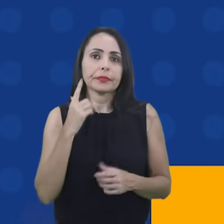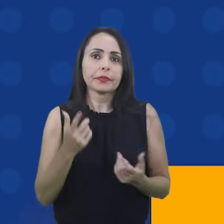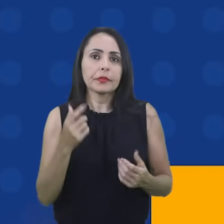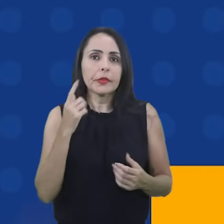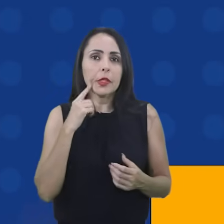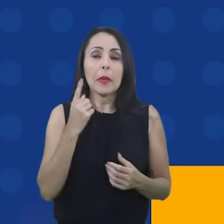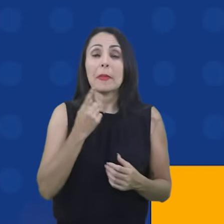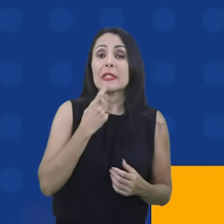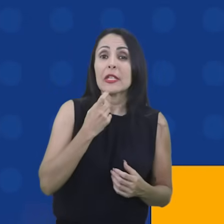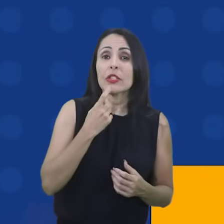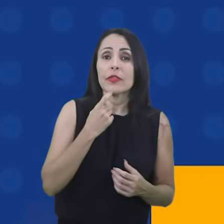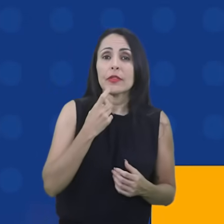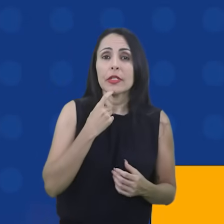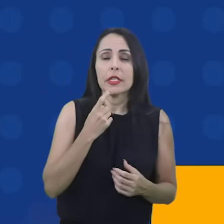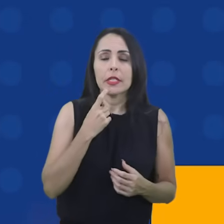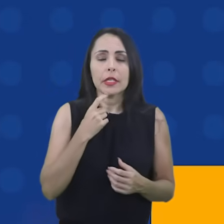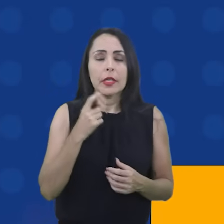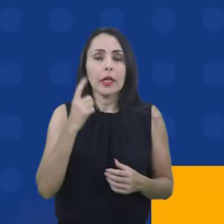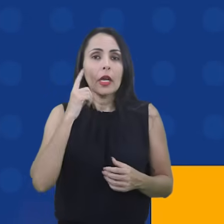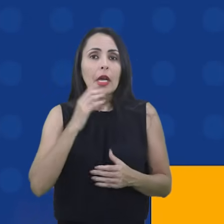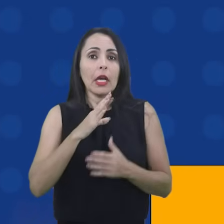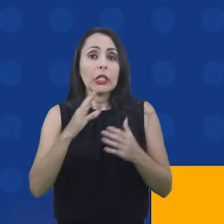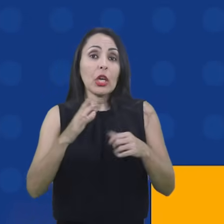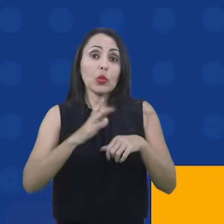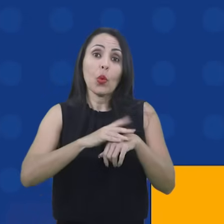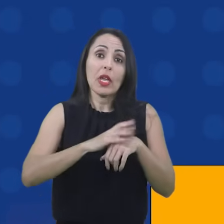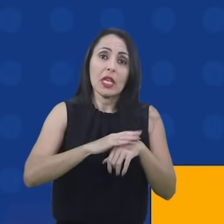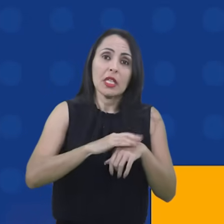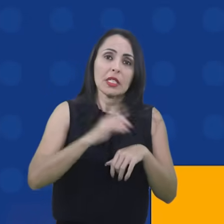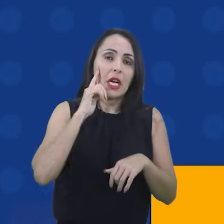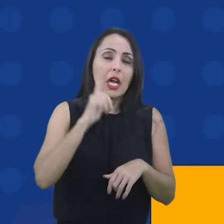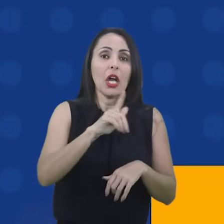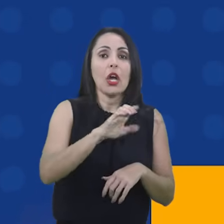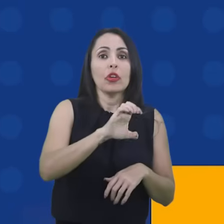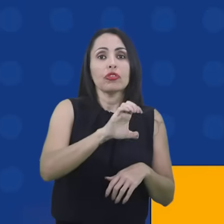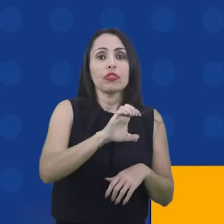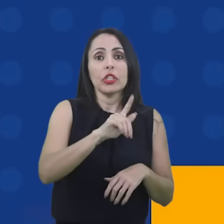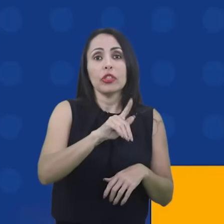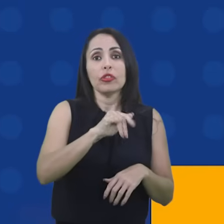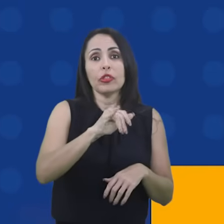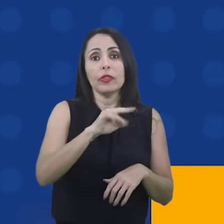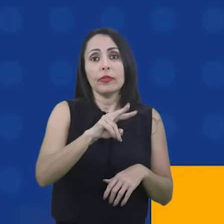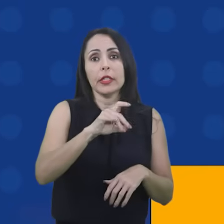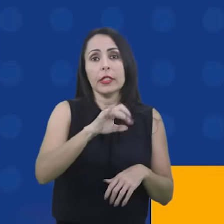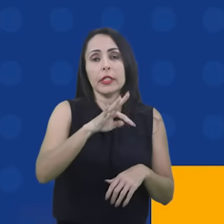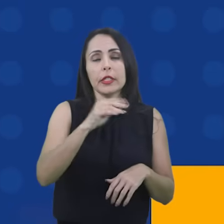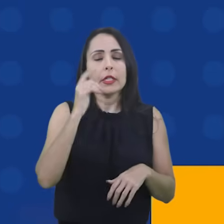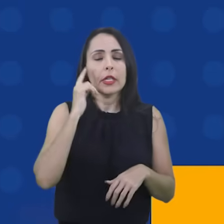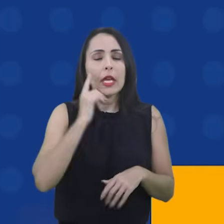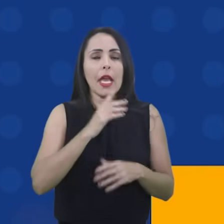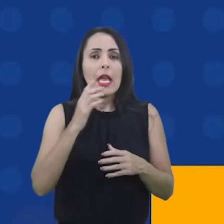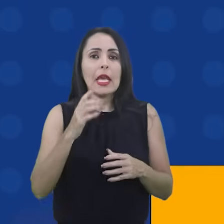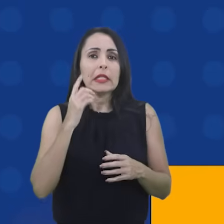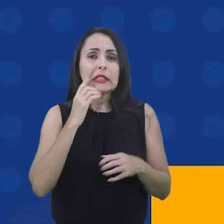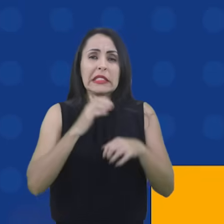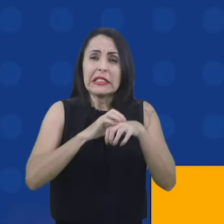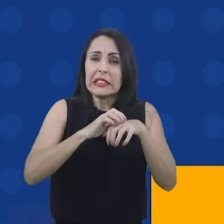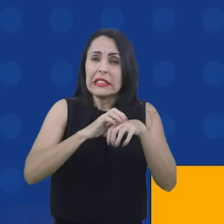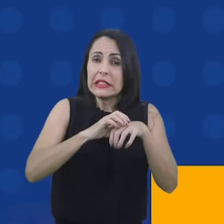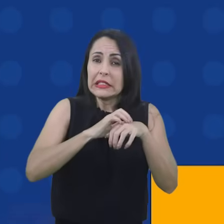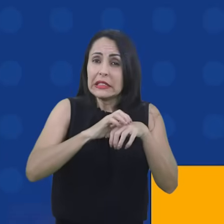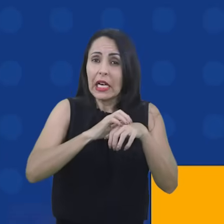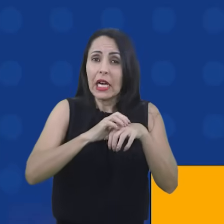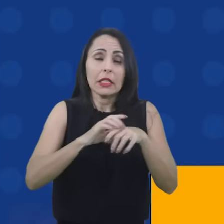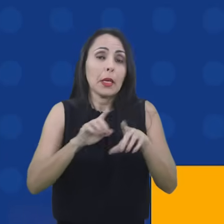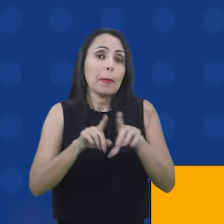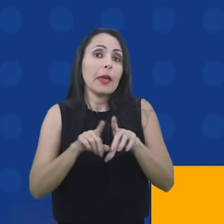Gengivite e sangramento, né, que é a doença causada aí pela placa bacteriana, né, ela irrita essas